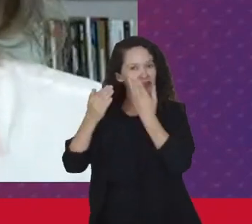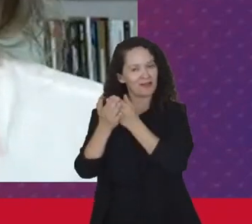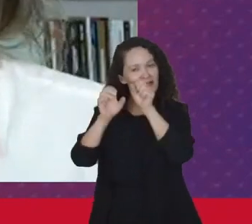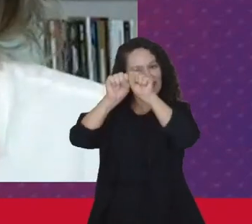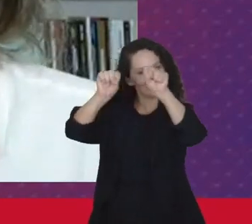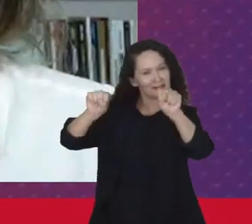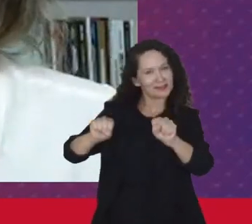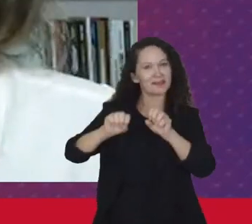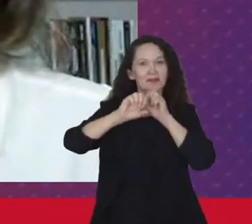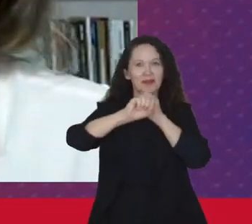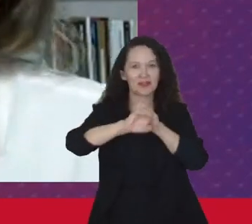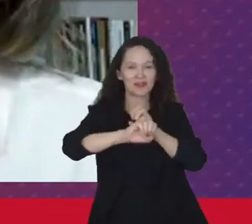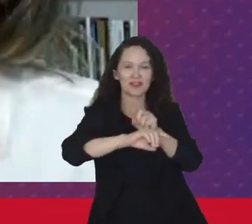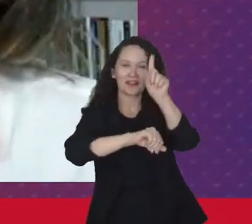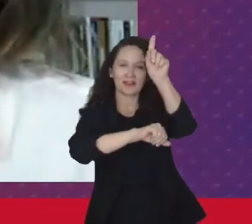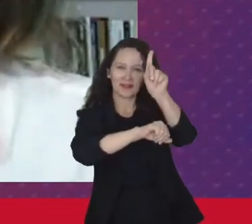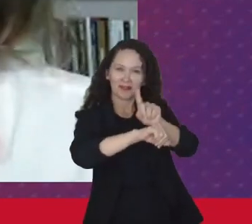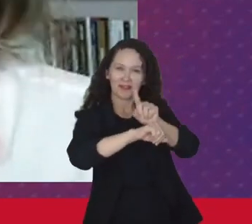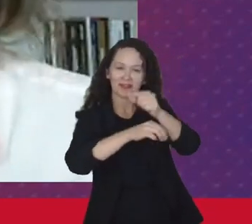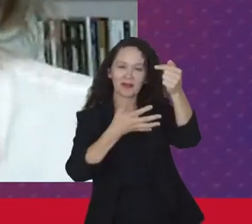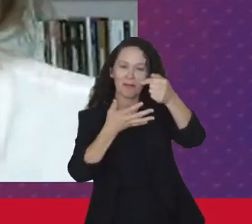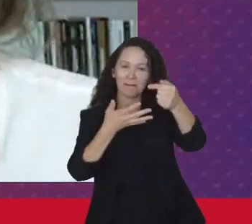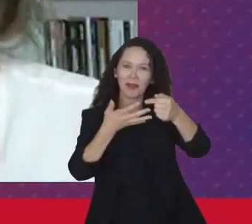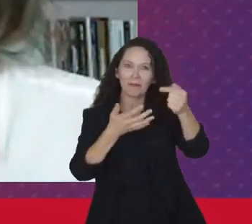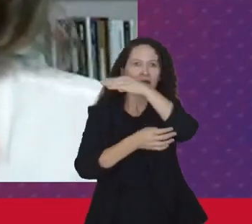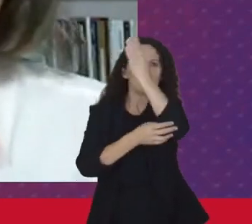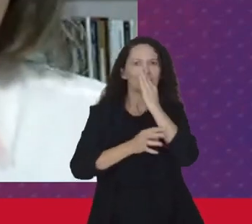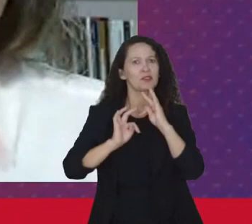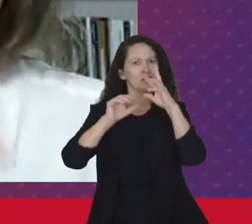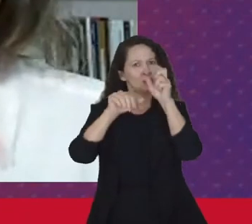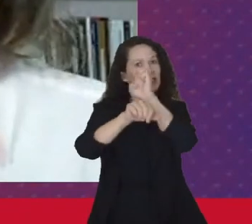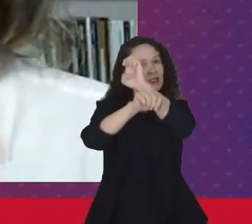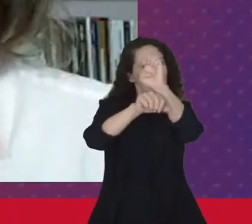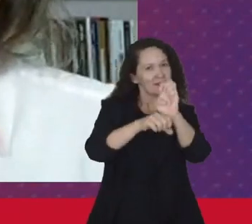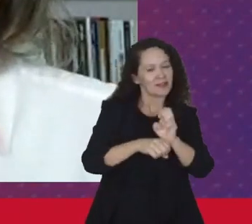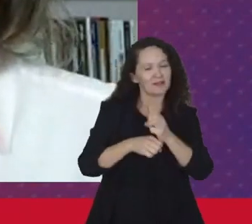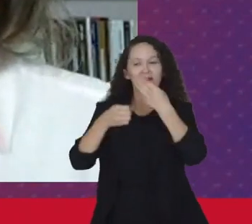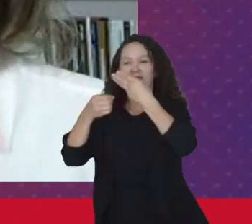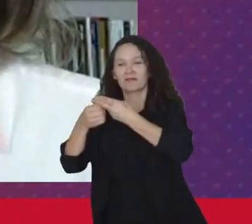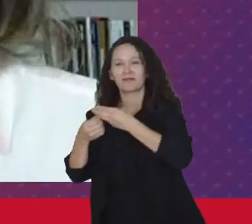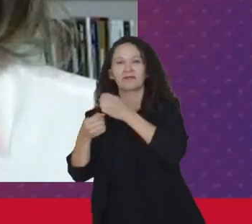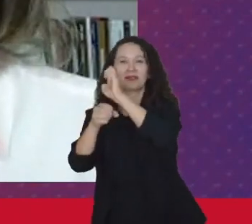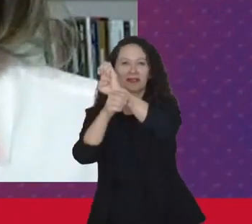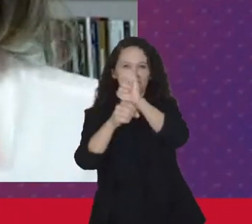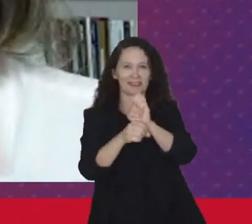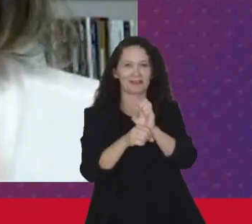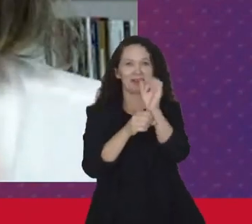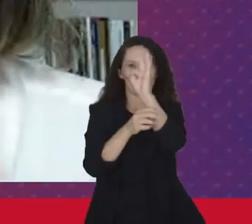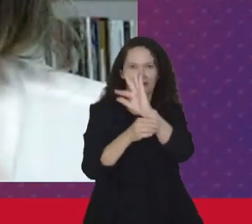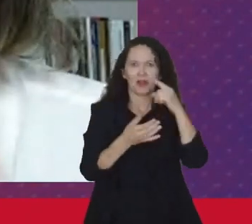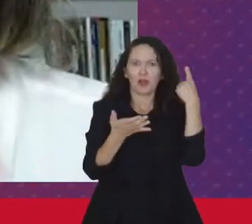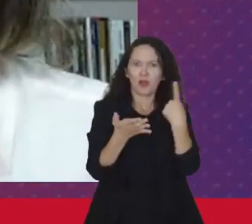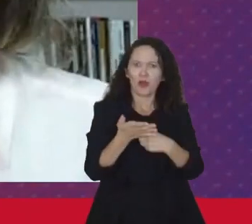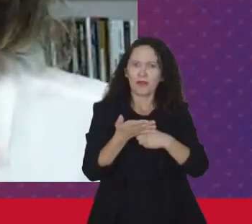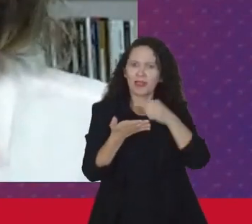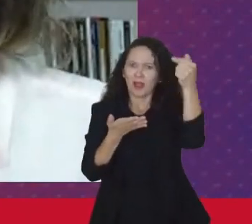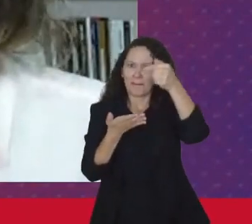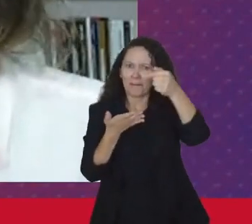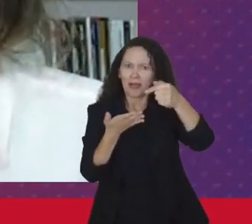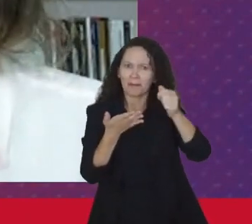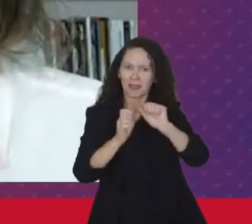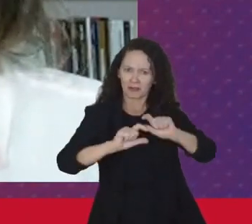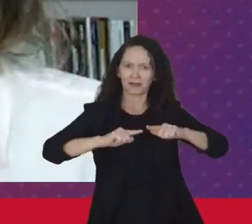ensino, aos gestores no âmbito nacional, estadual, municipal, combinar o conjunto